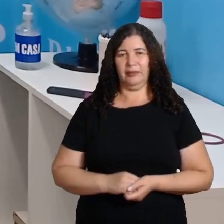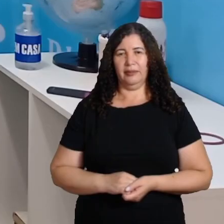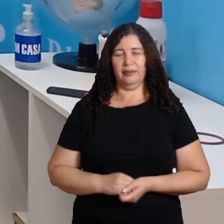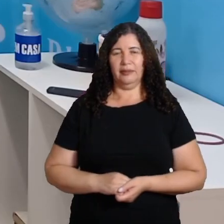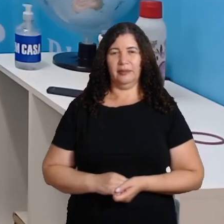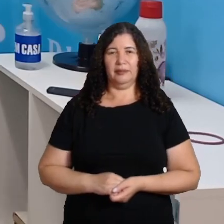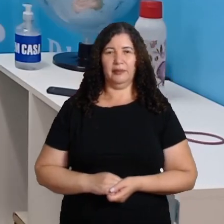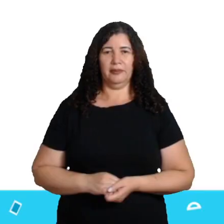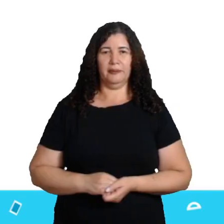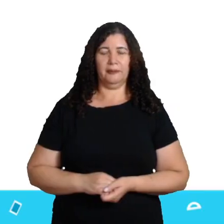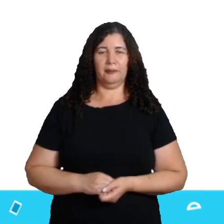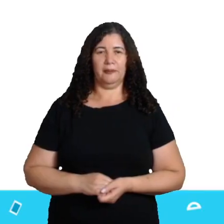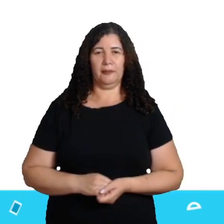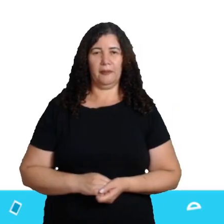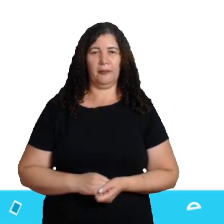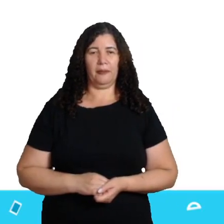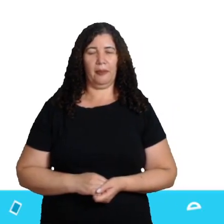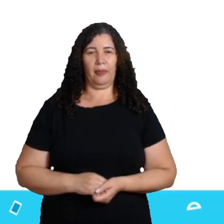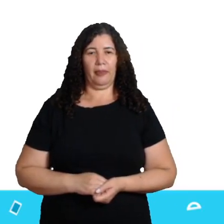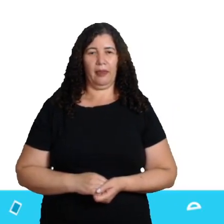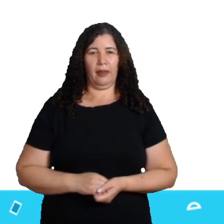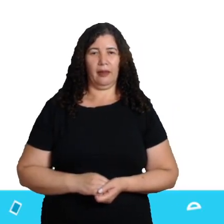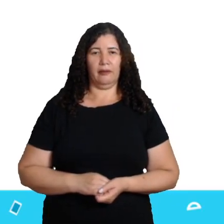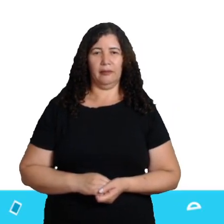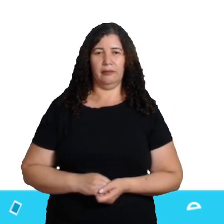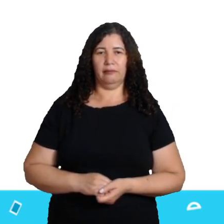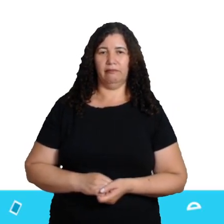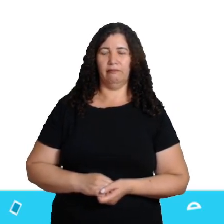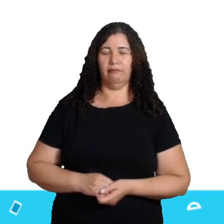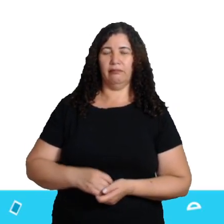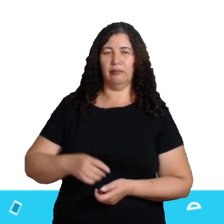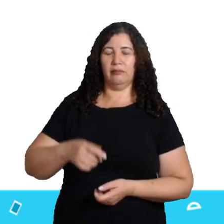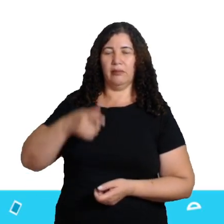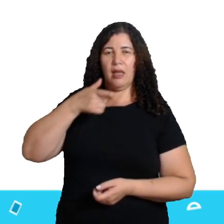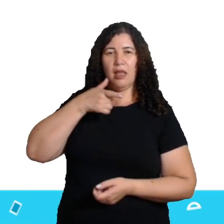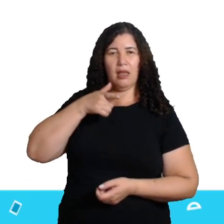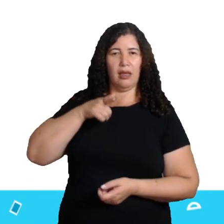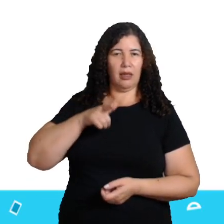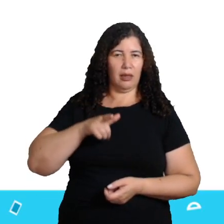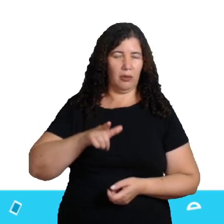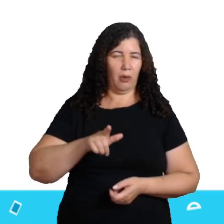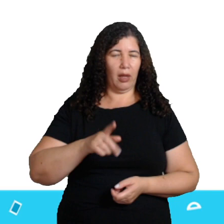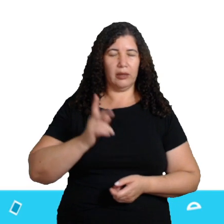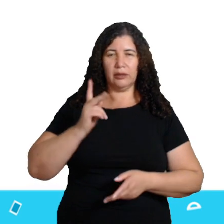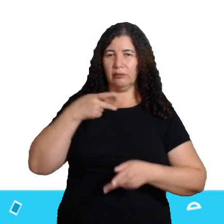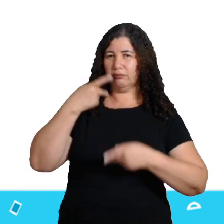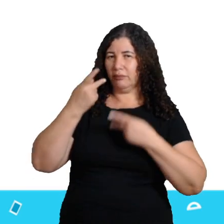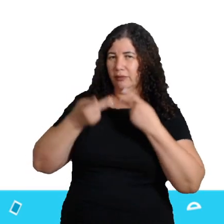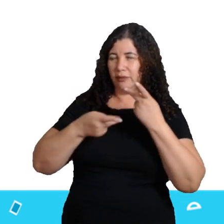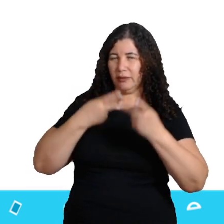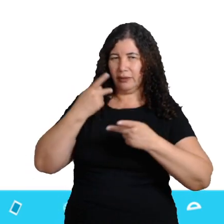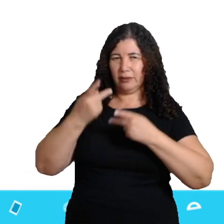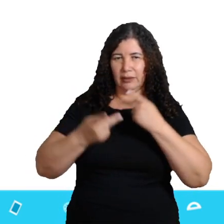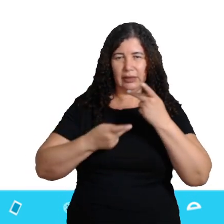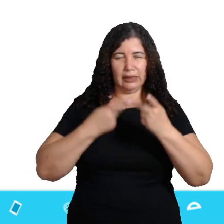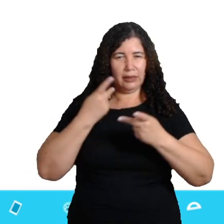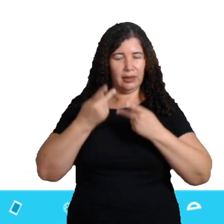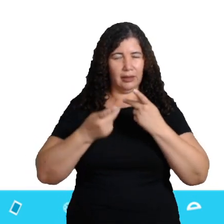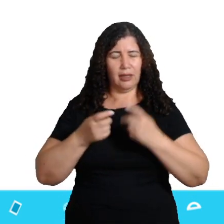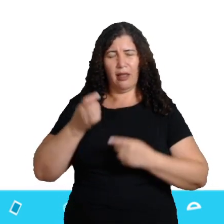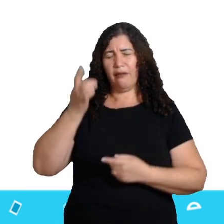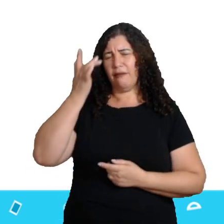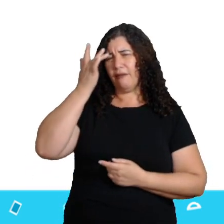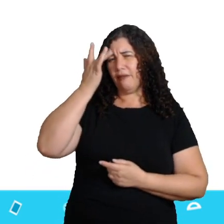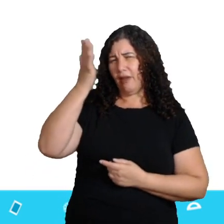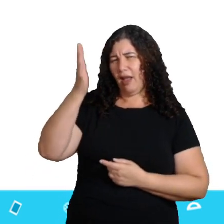Drummond. Vamos! A linguagem na ponta da língua, tão fácil